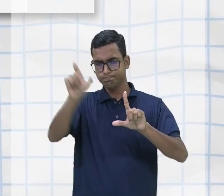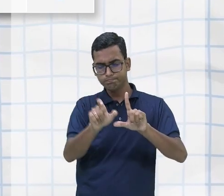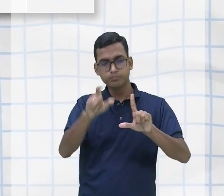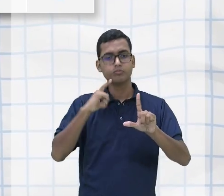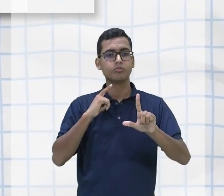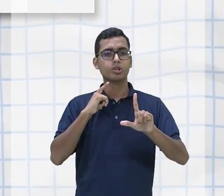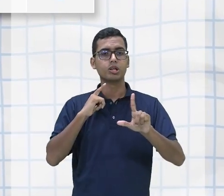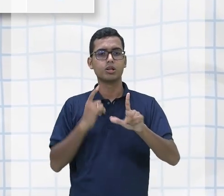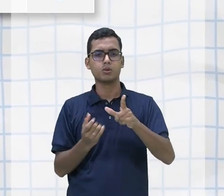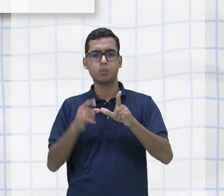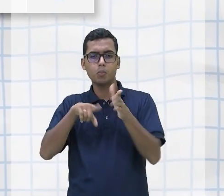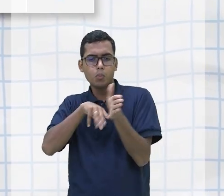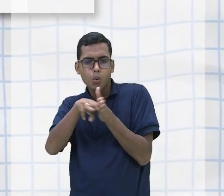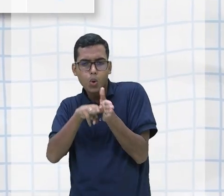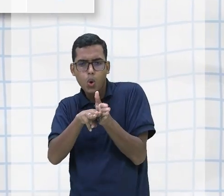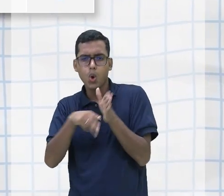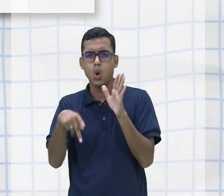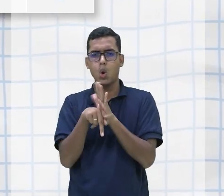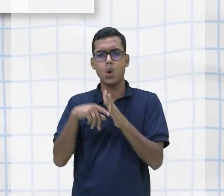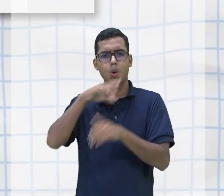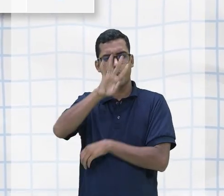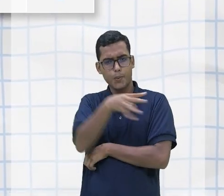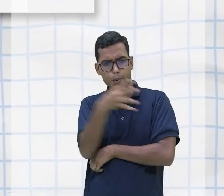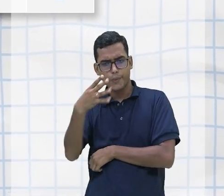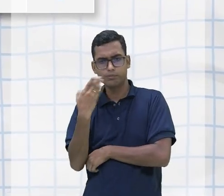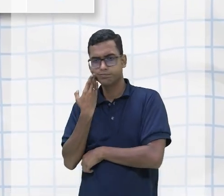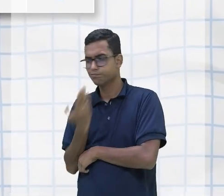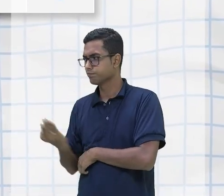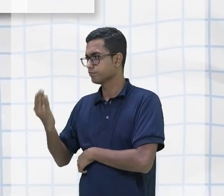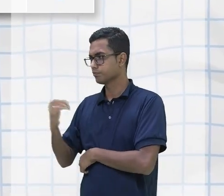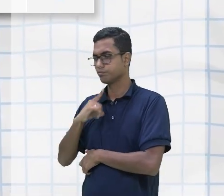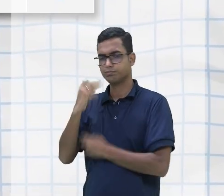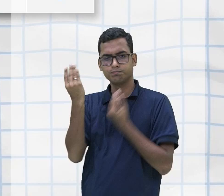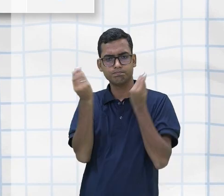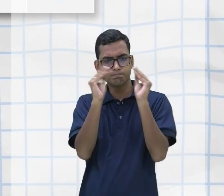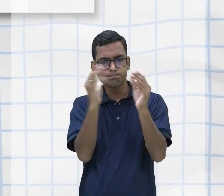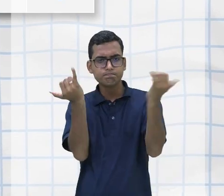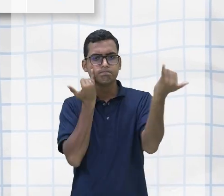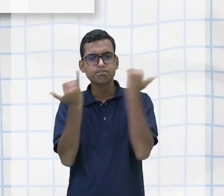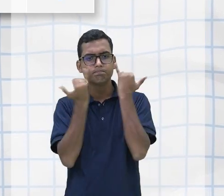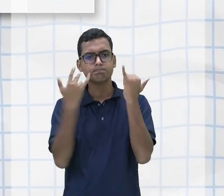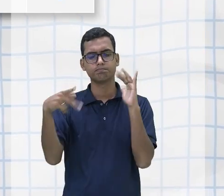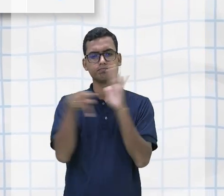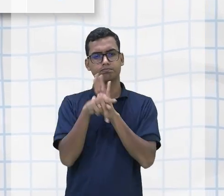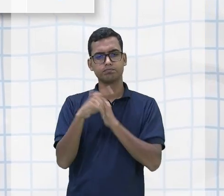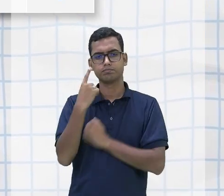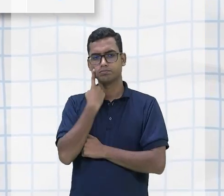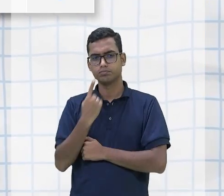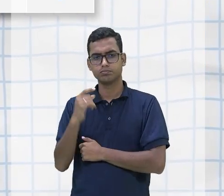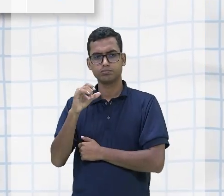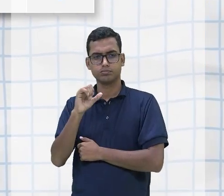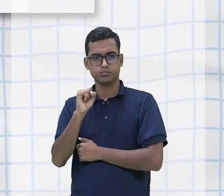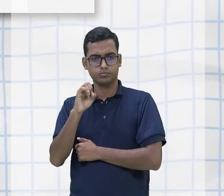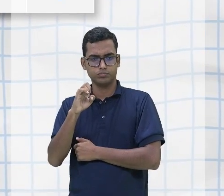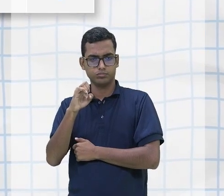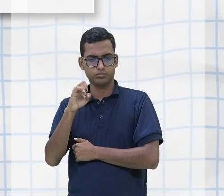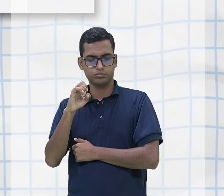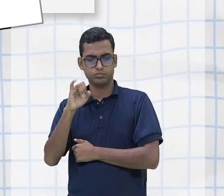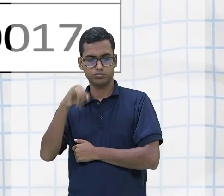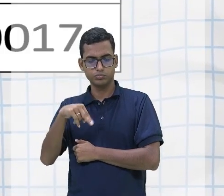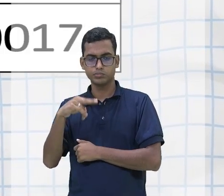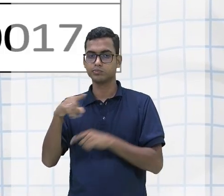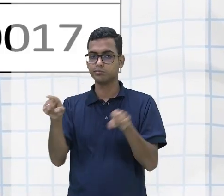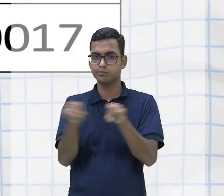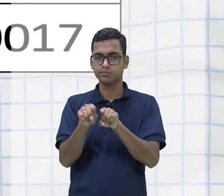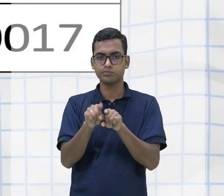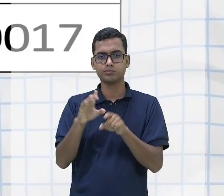de tabelas com grande precisão, que passaram a conter os logaritmos dos senos, cossenos e tangentes. A nova